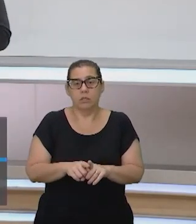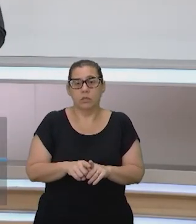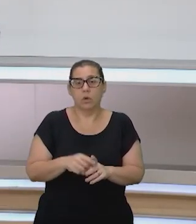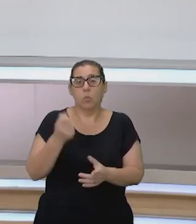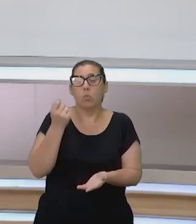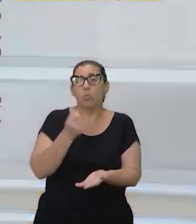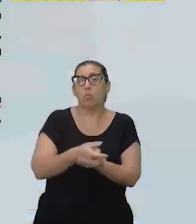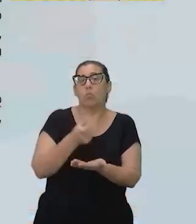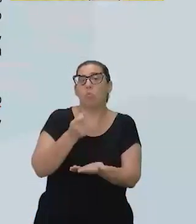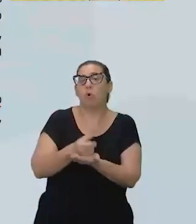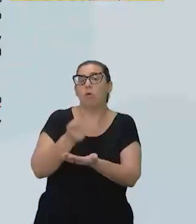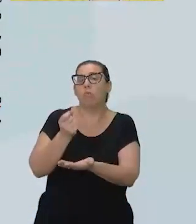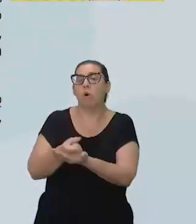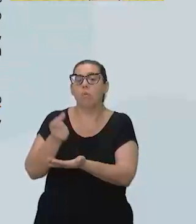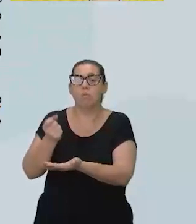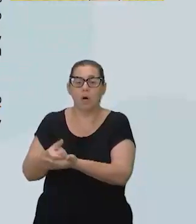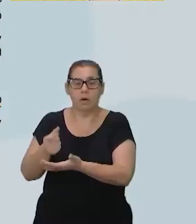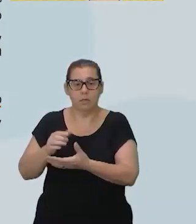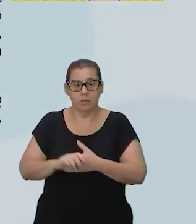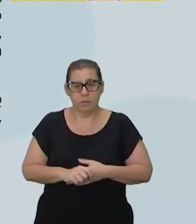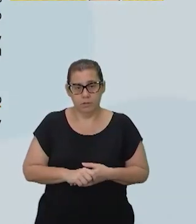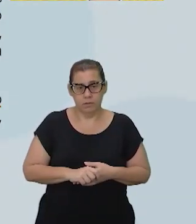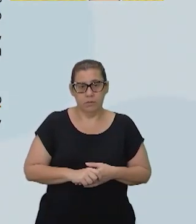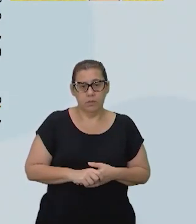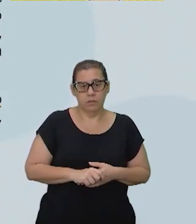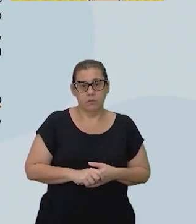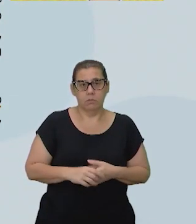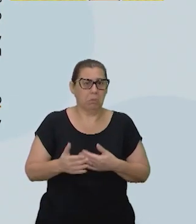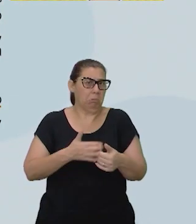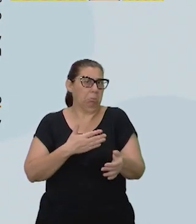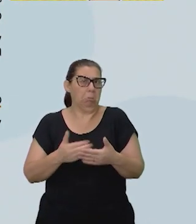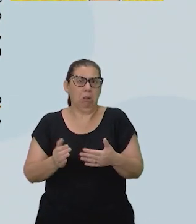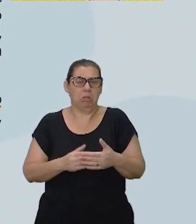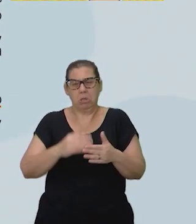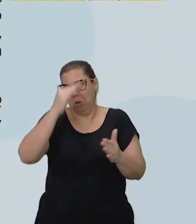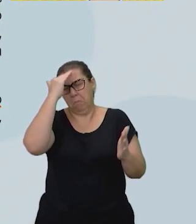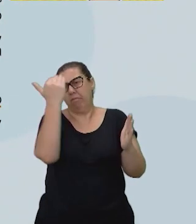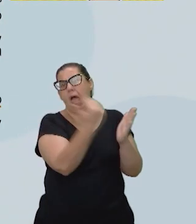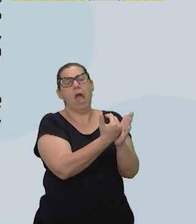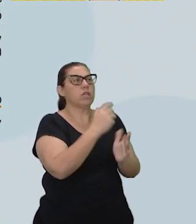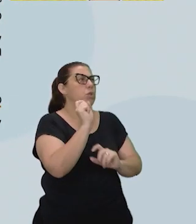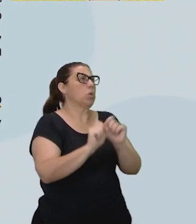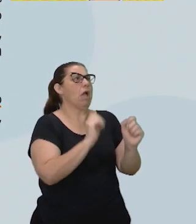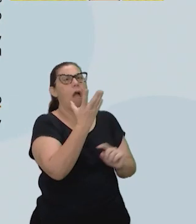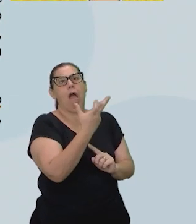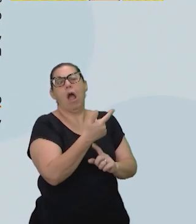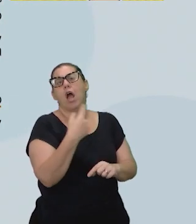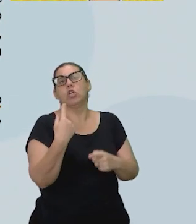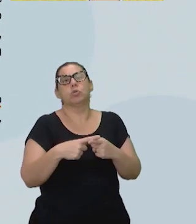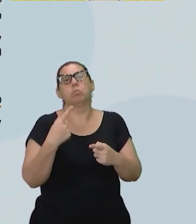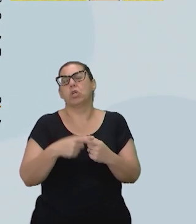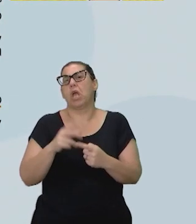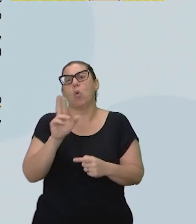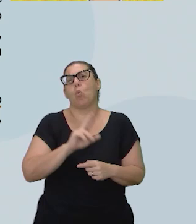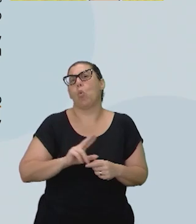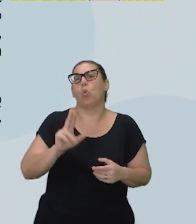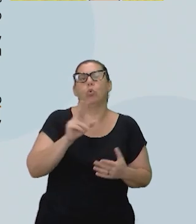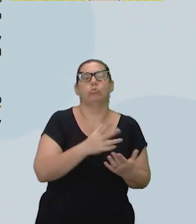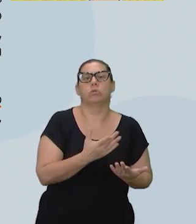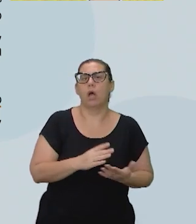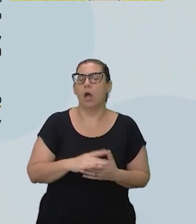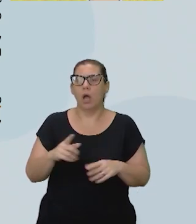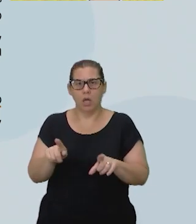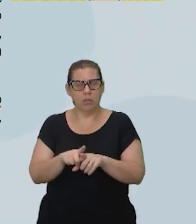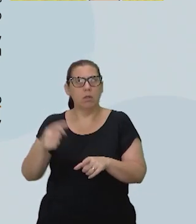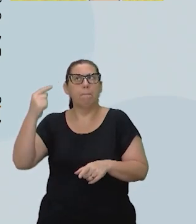consumismo irrefletido. E sem qualquer critério, né? Do que é a arte, do porquê que a gente consome arte, né? Além de